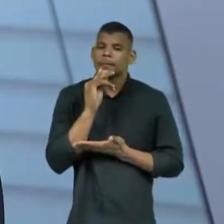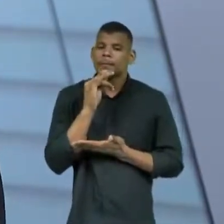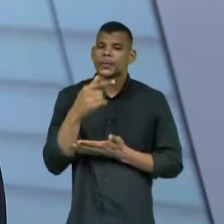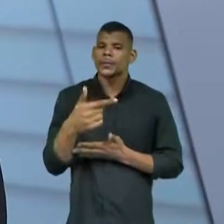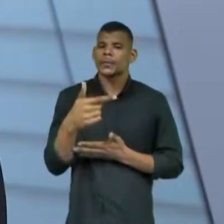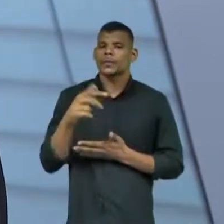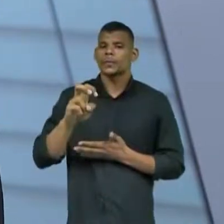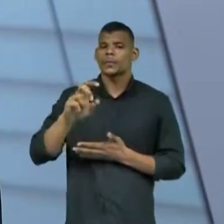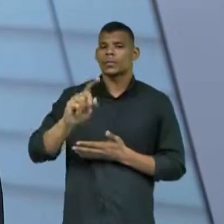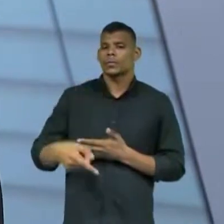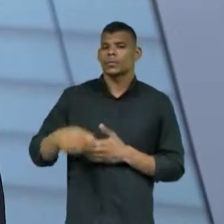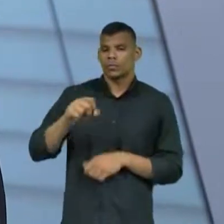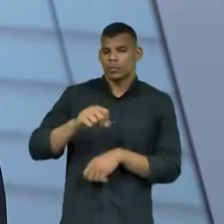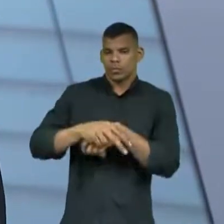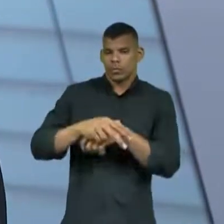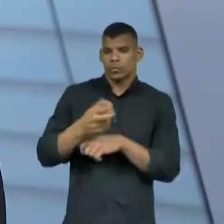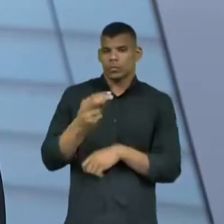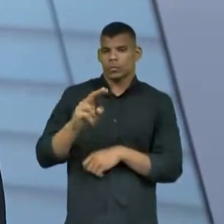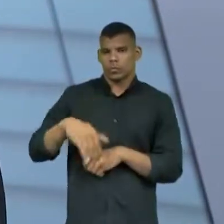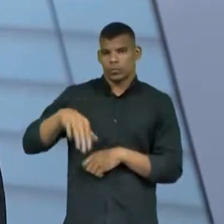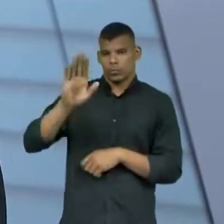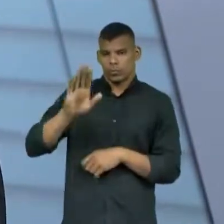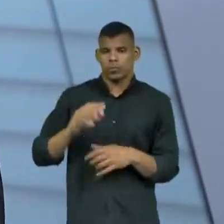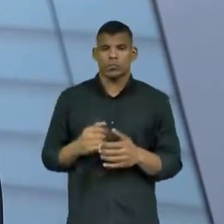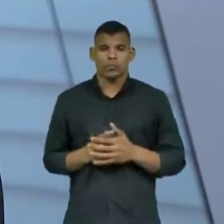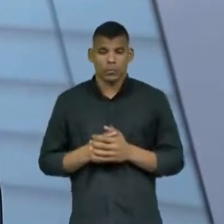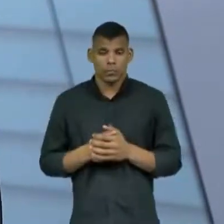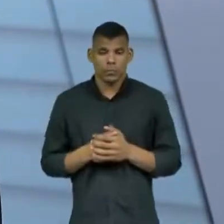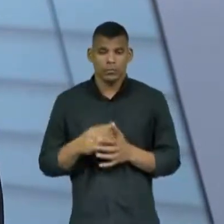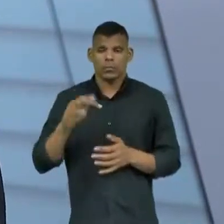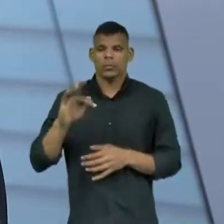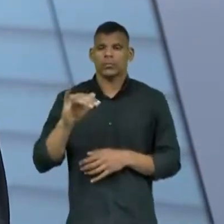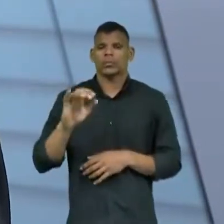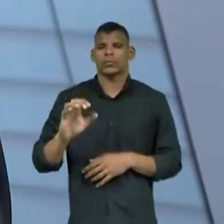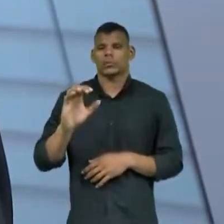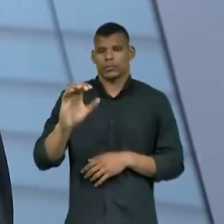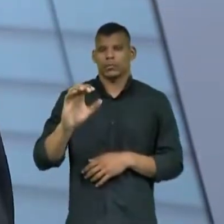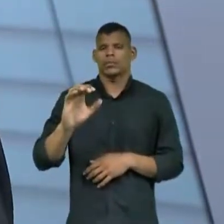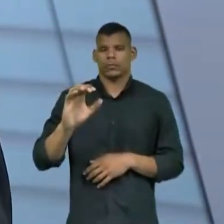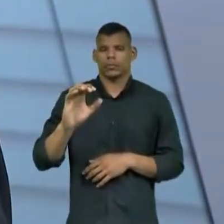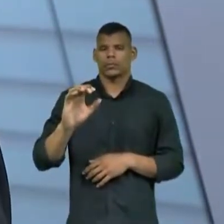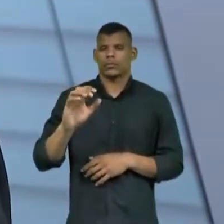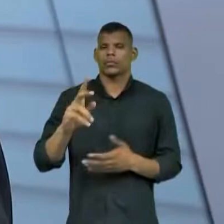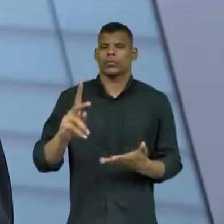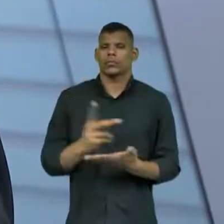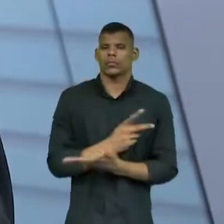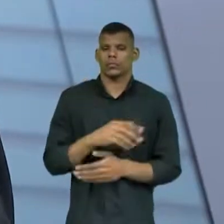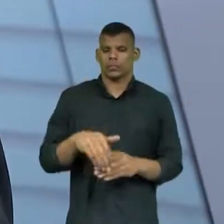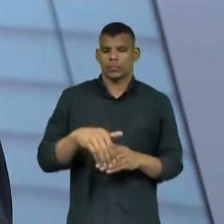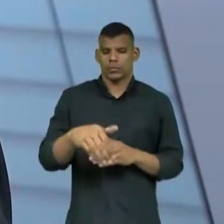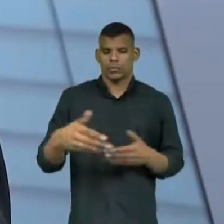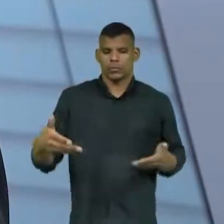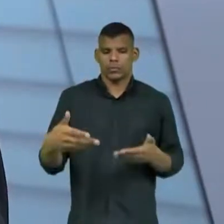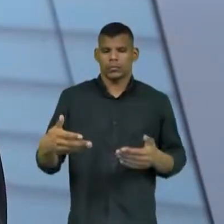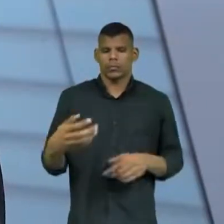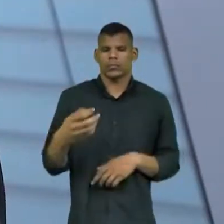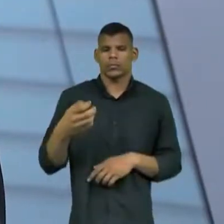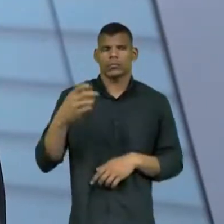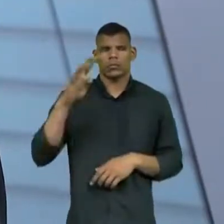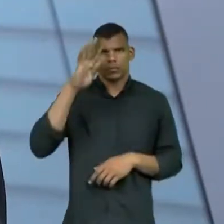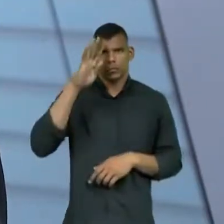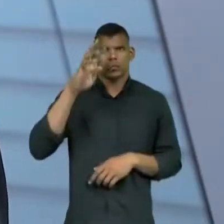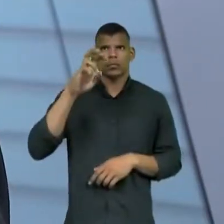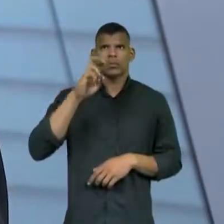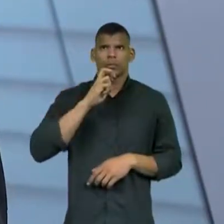25 mil empregos ou mais no Estado do Ceará. A FIEC, Federação das Indústrias, está realizando agora, quarta e quinta,